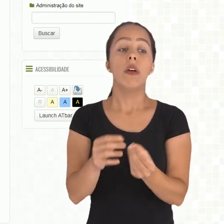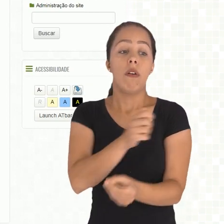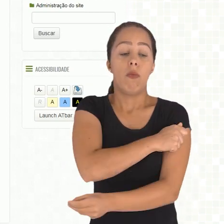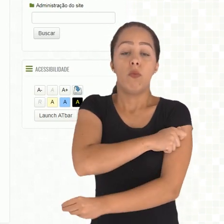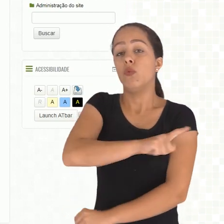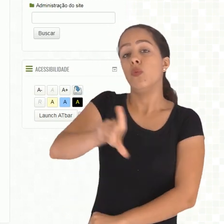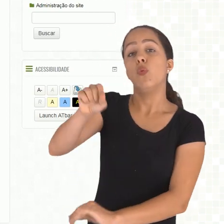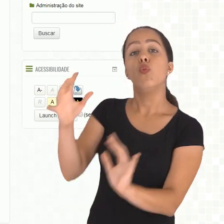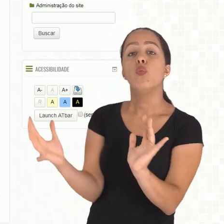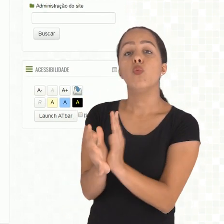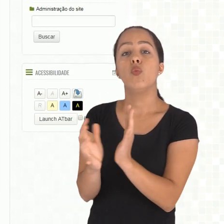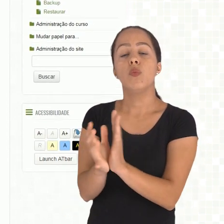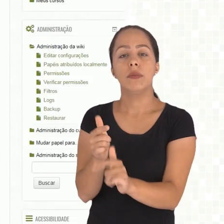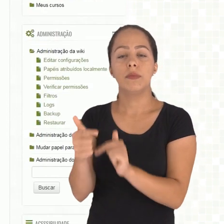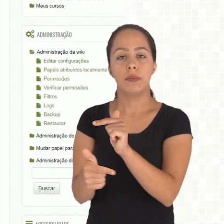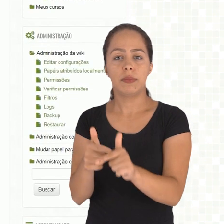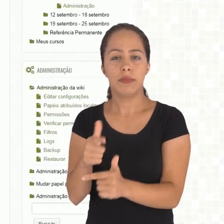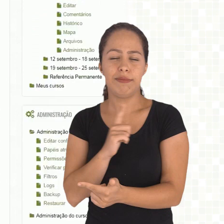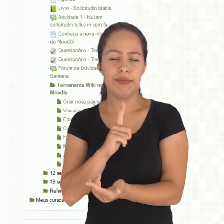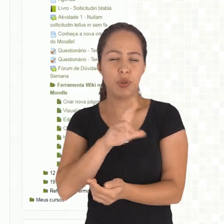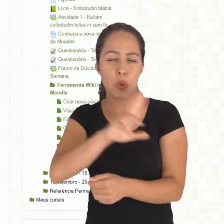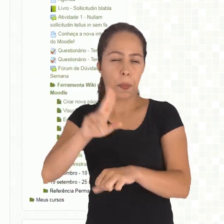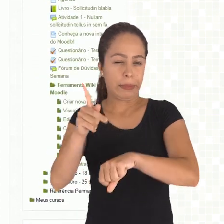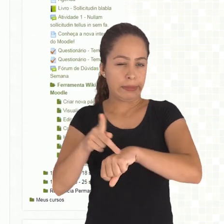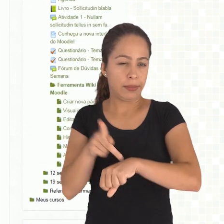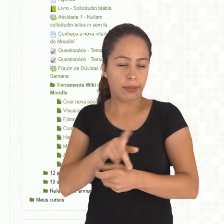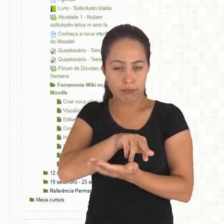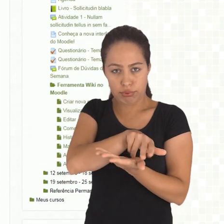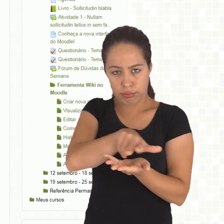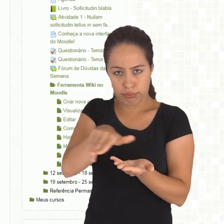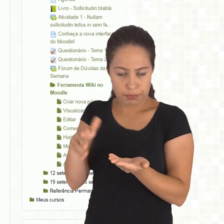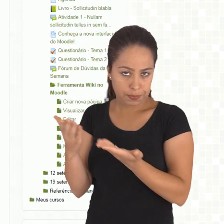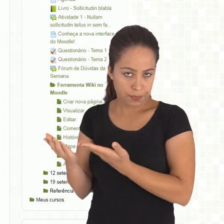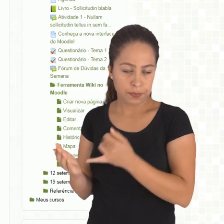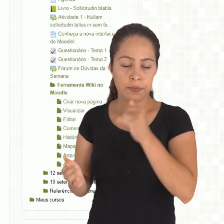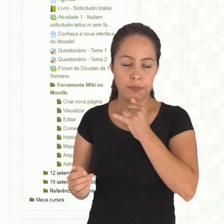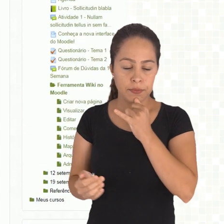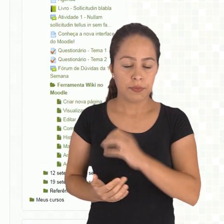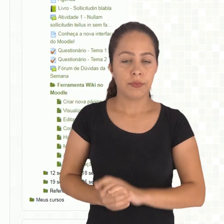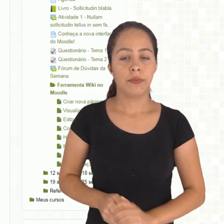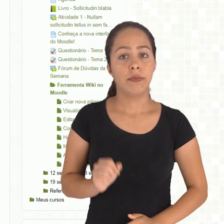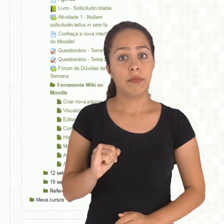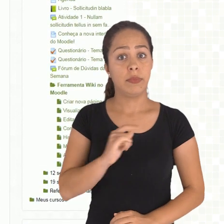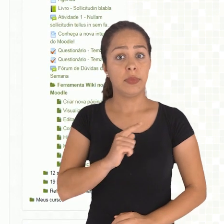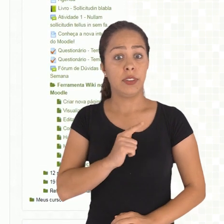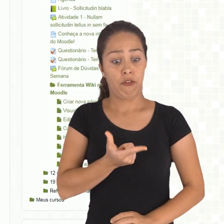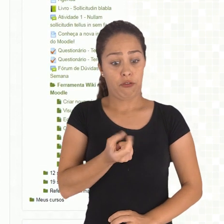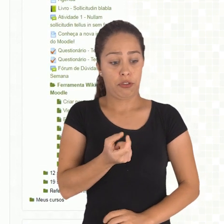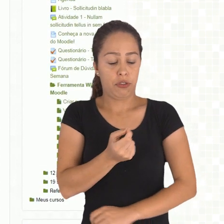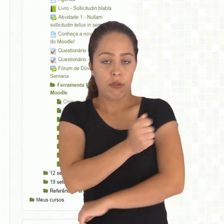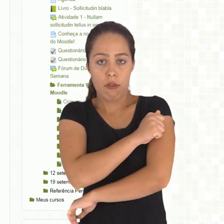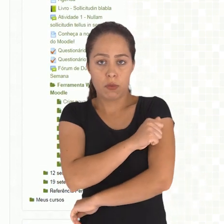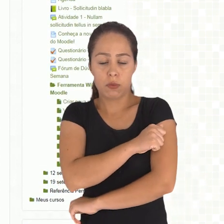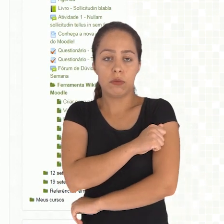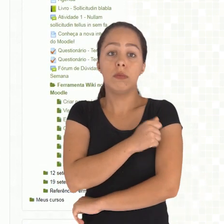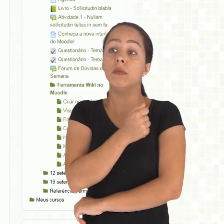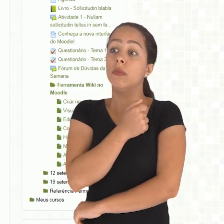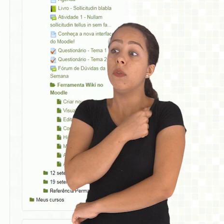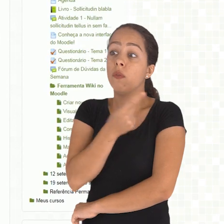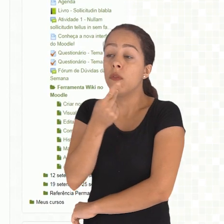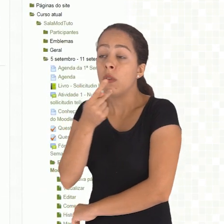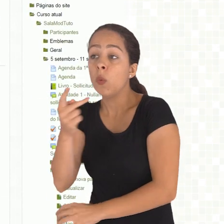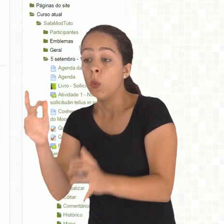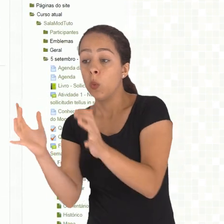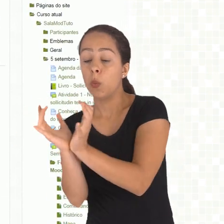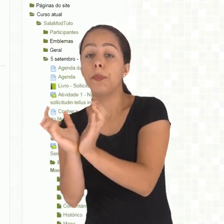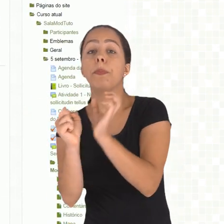é outra coisa importante é que o recurso e que não permite que você dê nota diretamente nele então o que